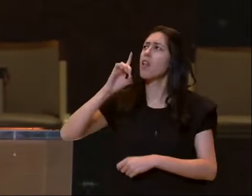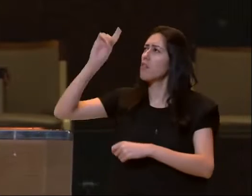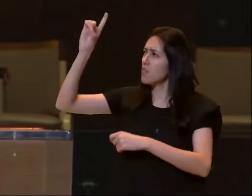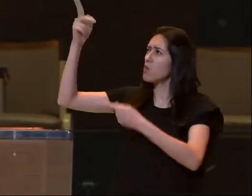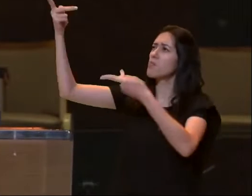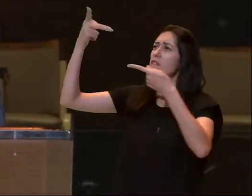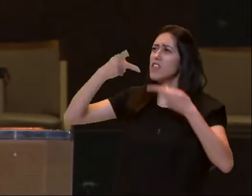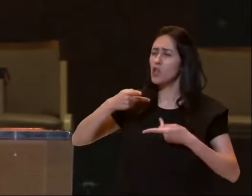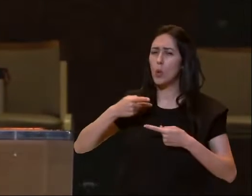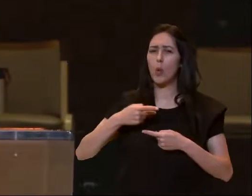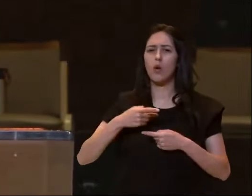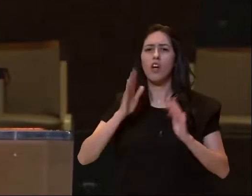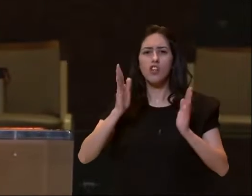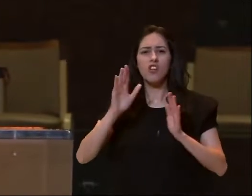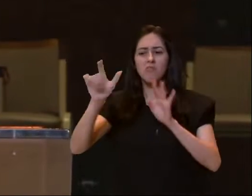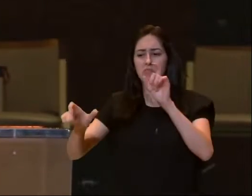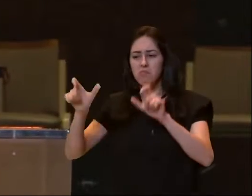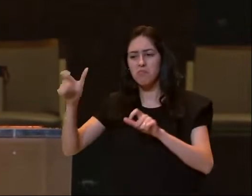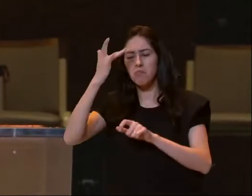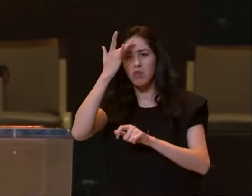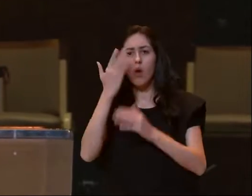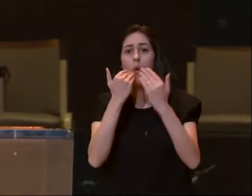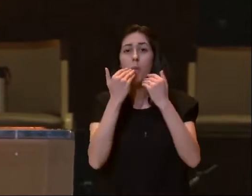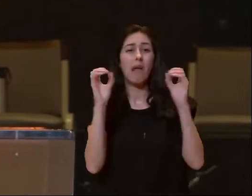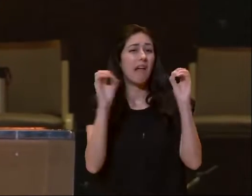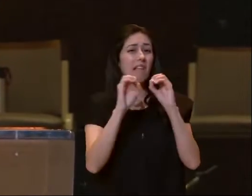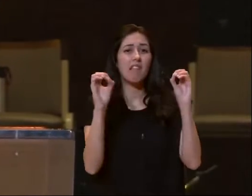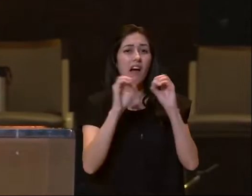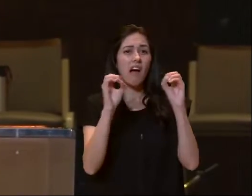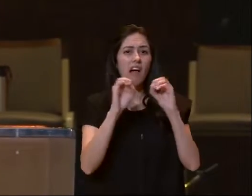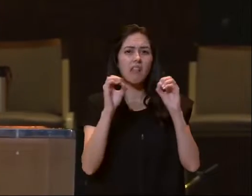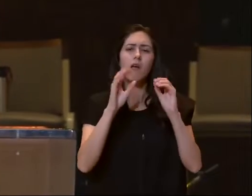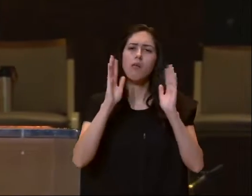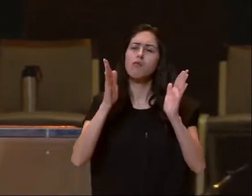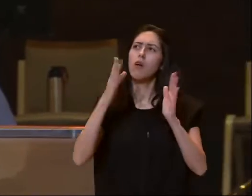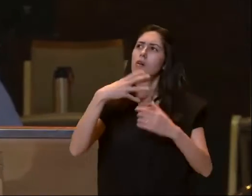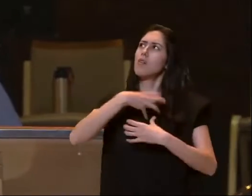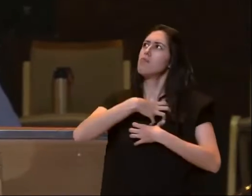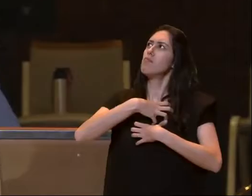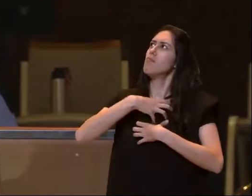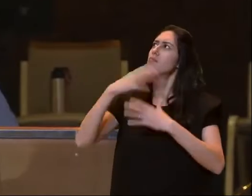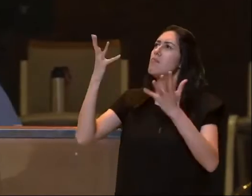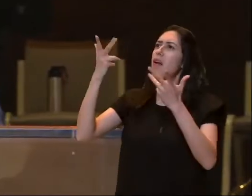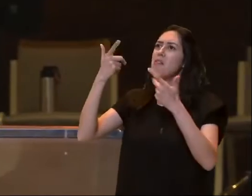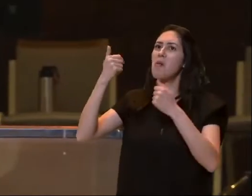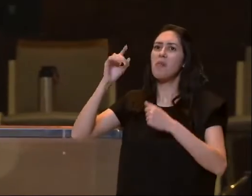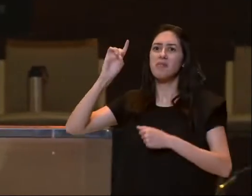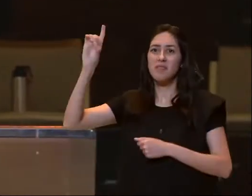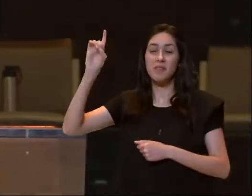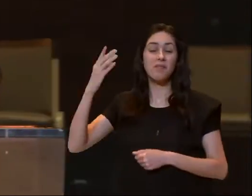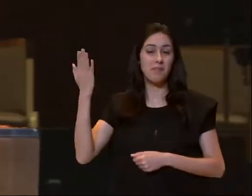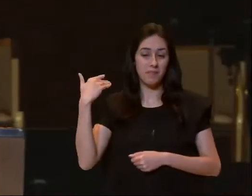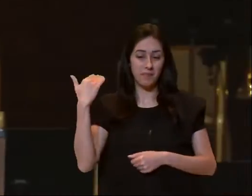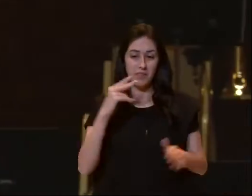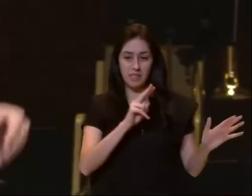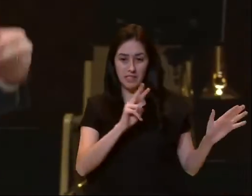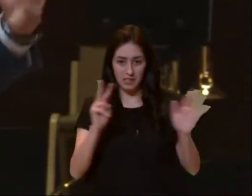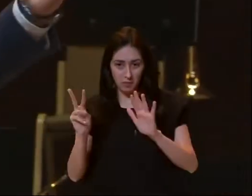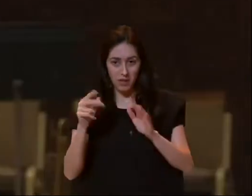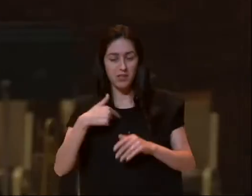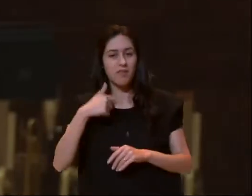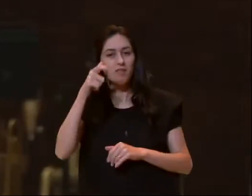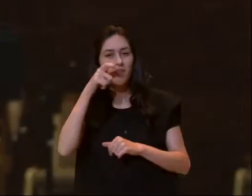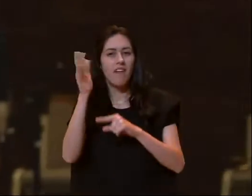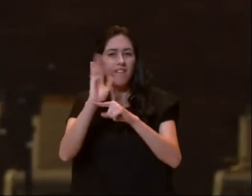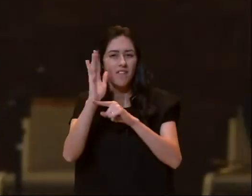teve experiências maravilhosas. Ainda essa semana eu estava assistindo com as crianças um filme,